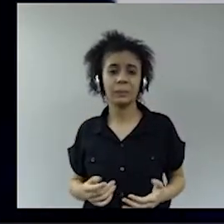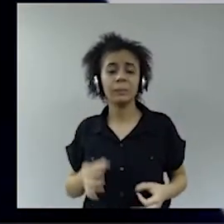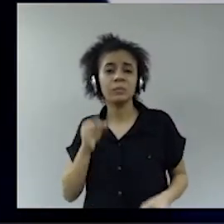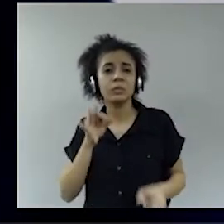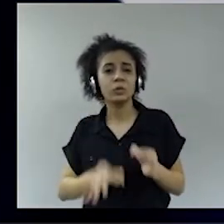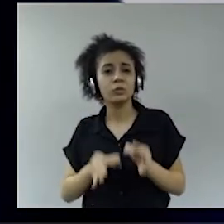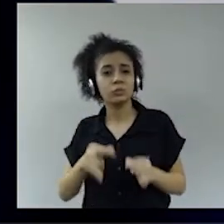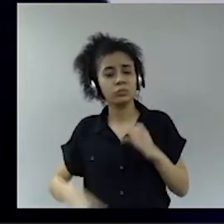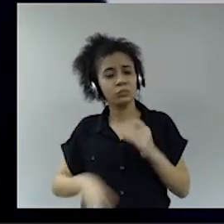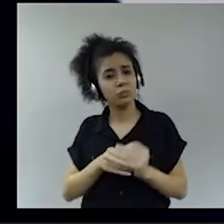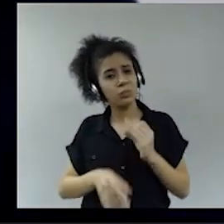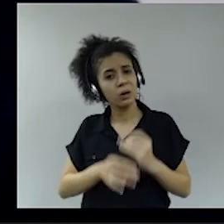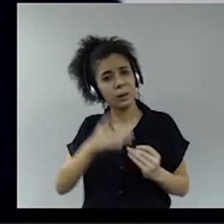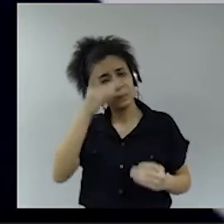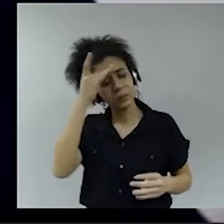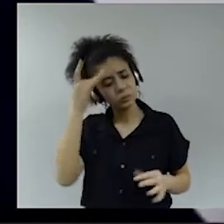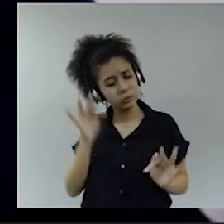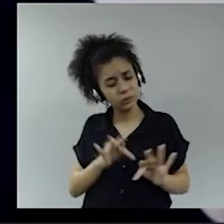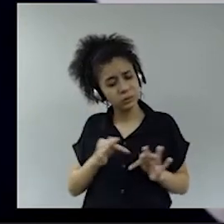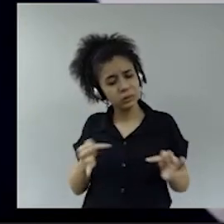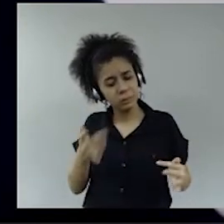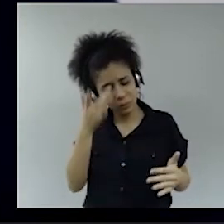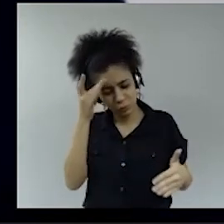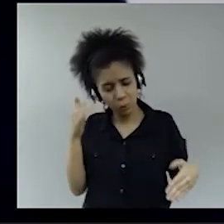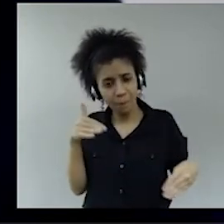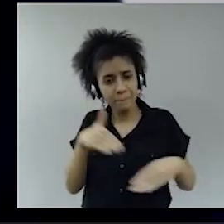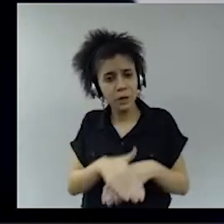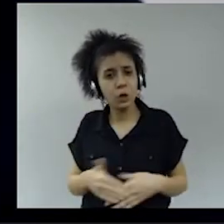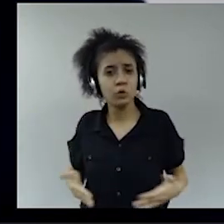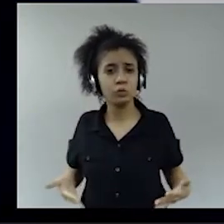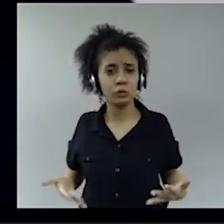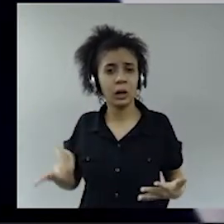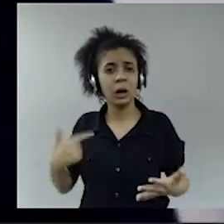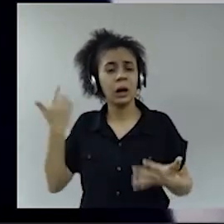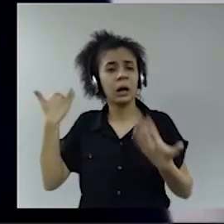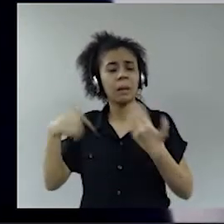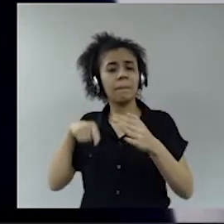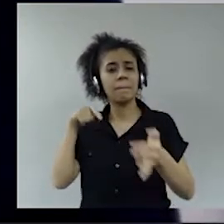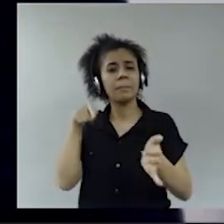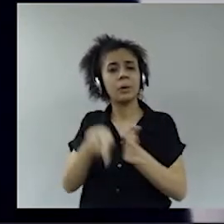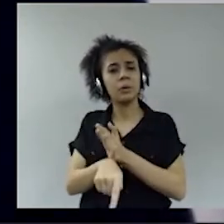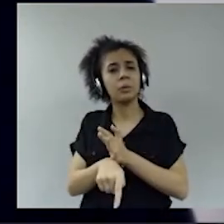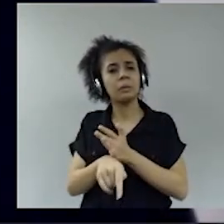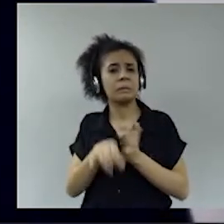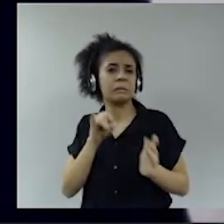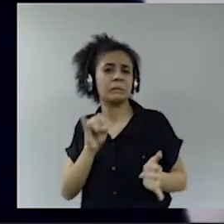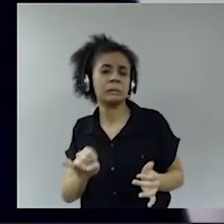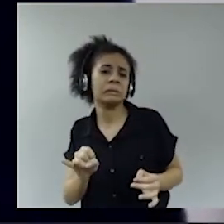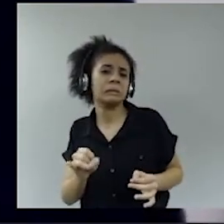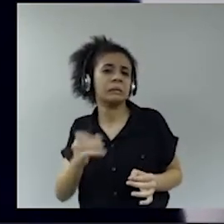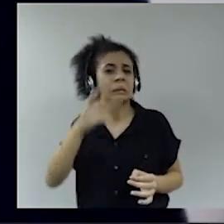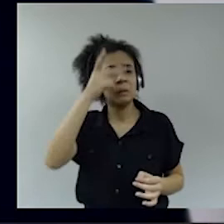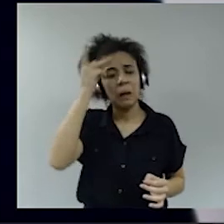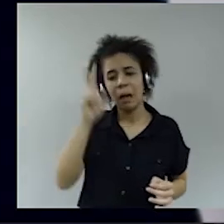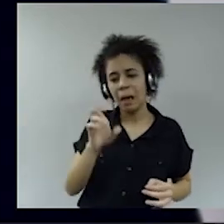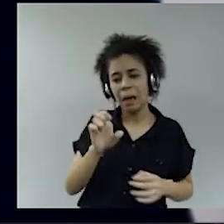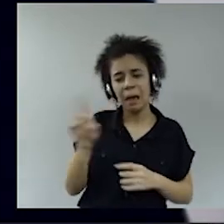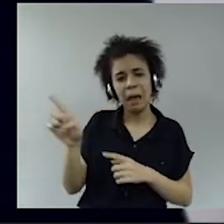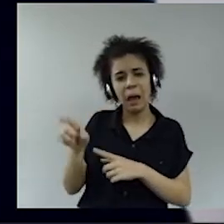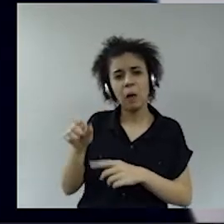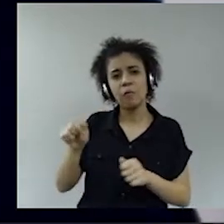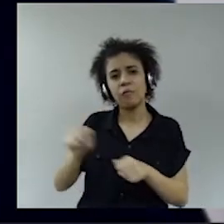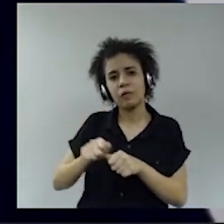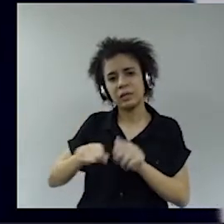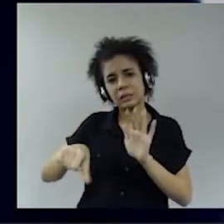júri é composto por pessoas simples do povo, e lhe era perguntado se o réu se